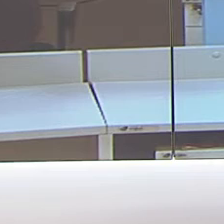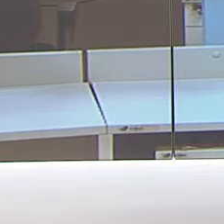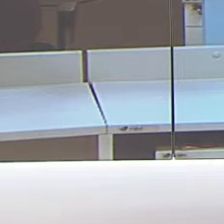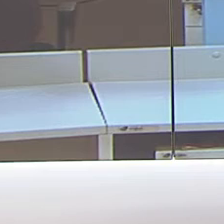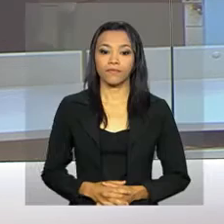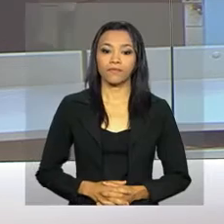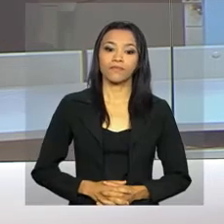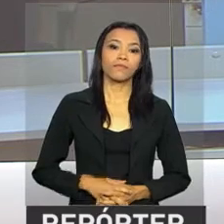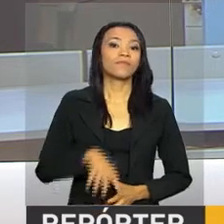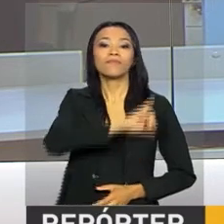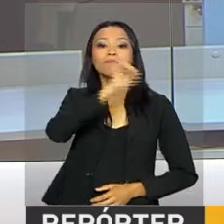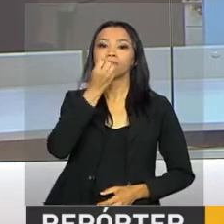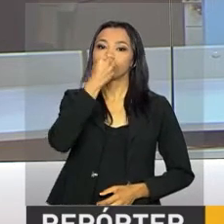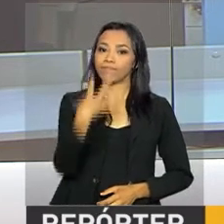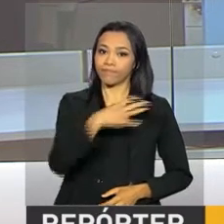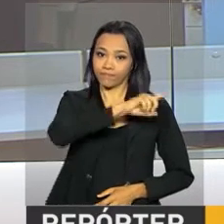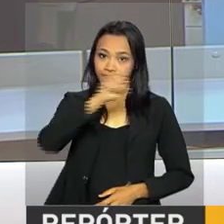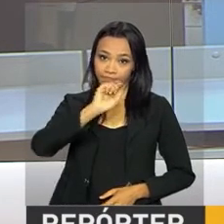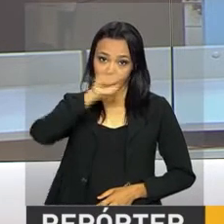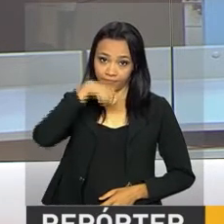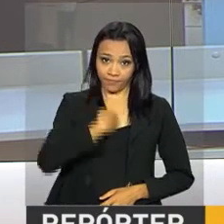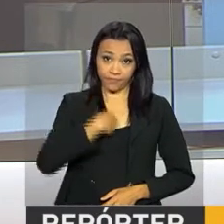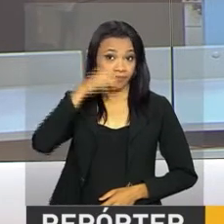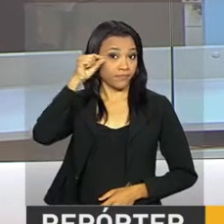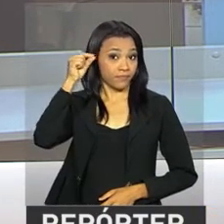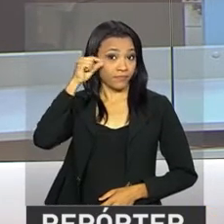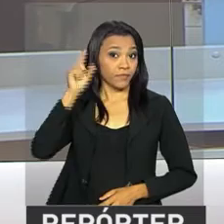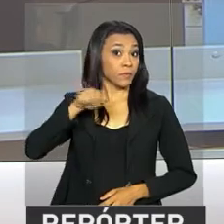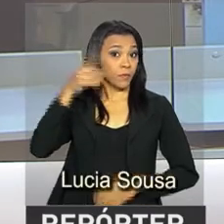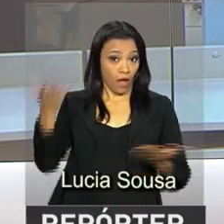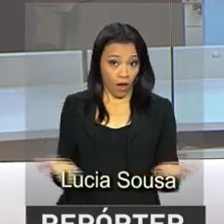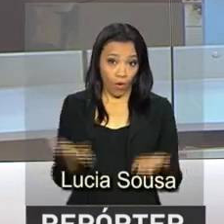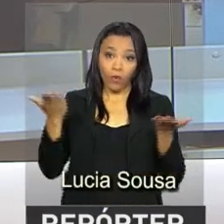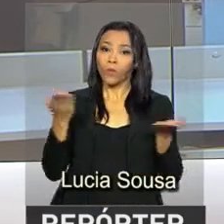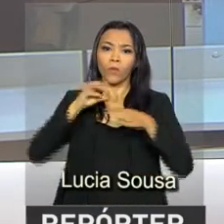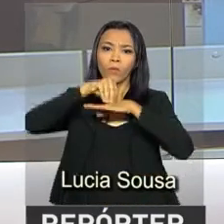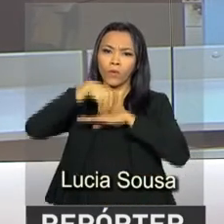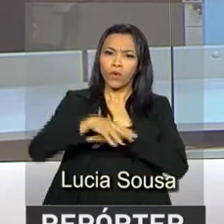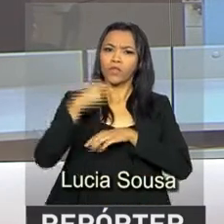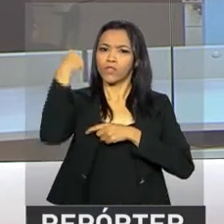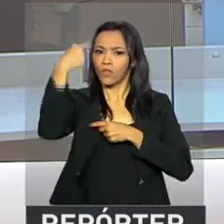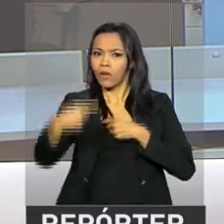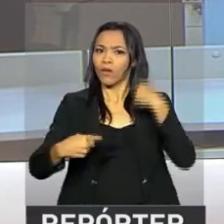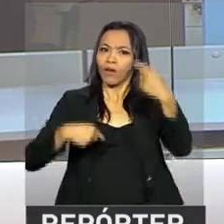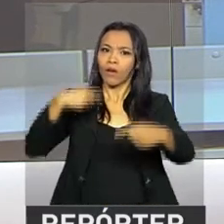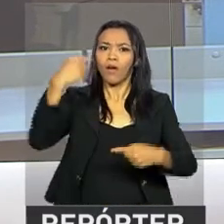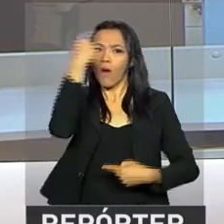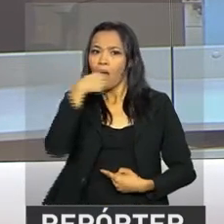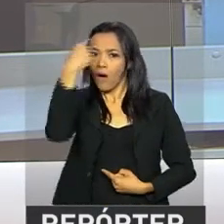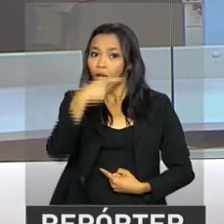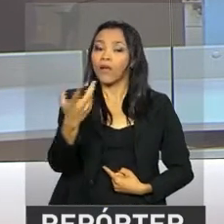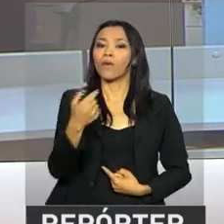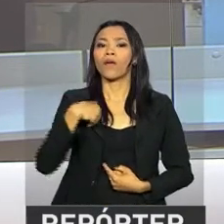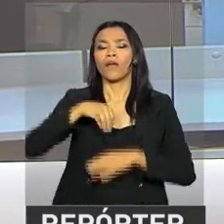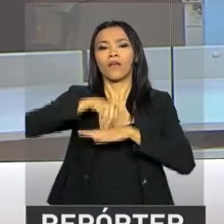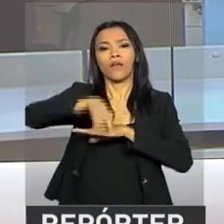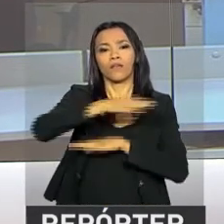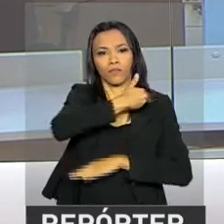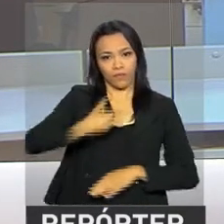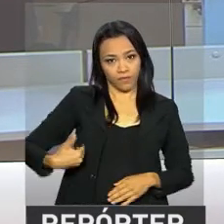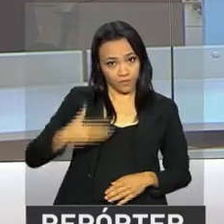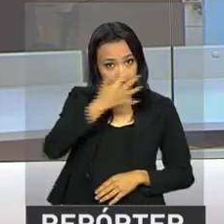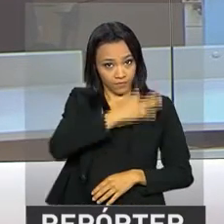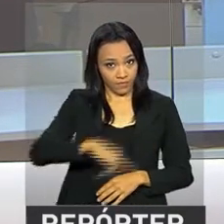olá bom dia pra você eu sou renata corsini trago a partir de agora de hora em hora as notícias do governo federal desta